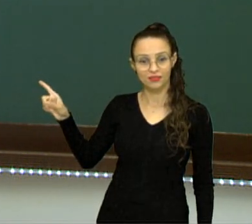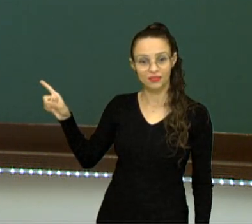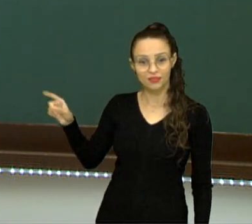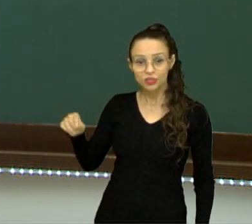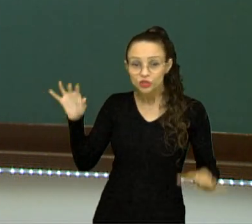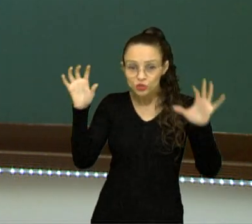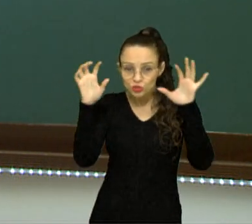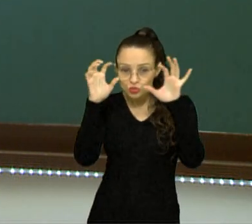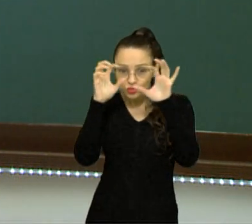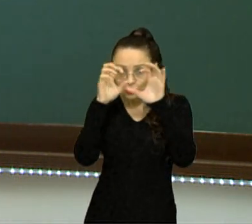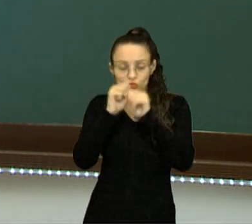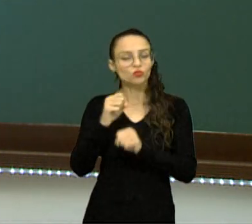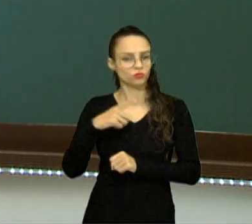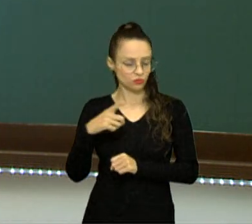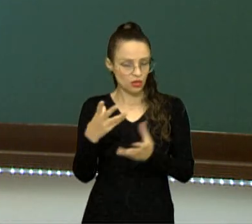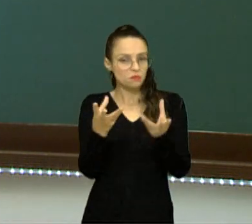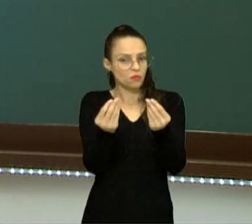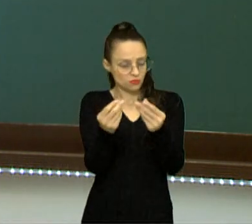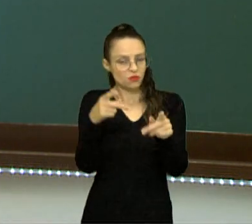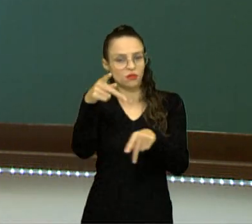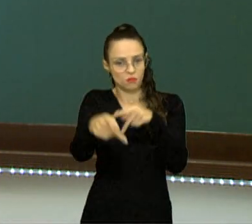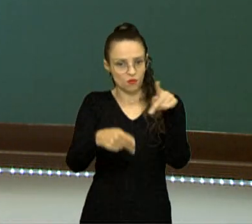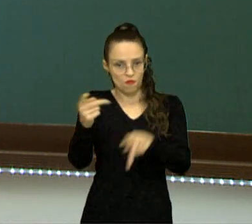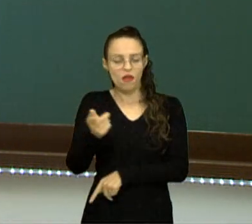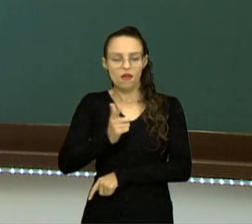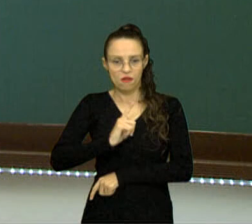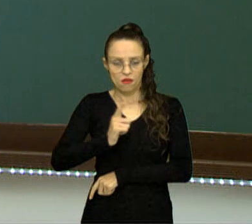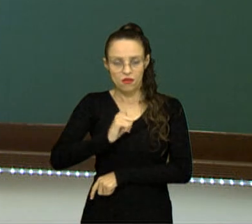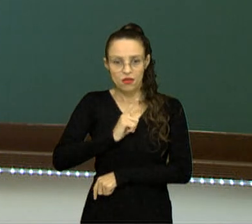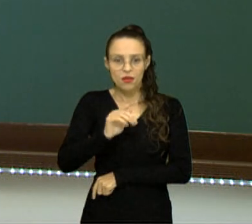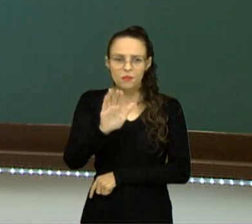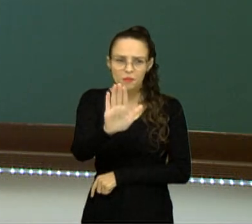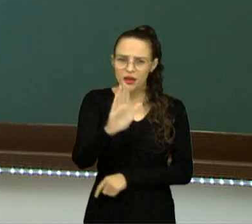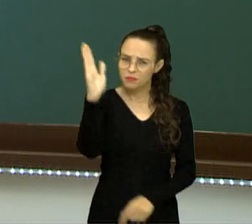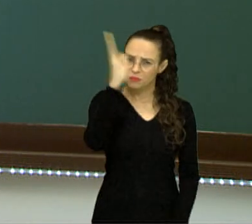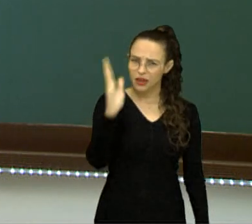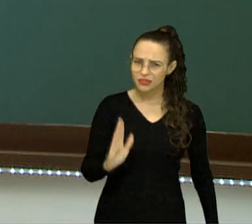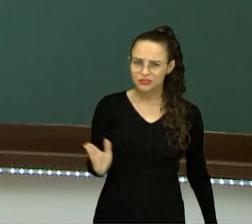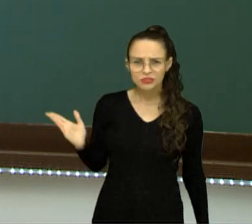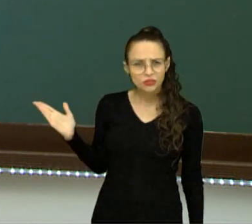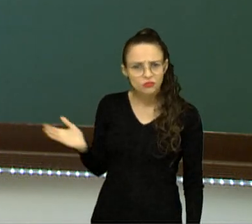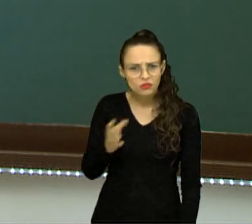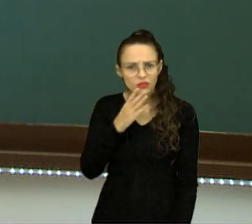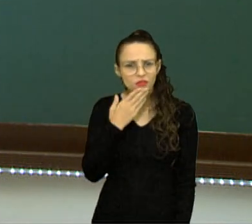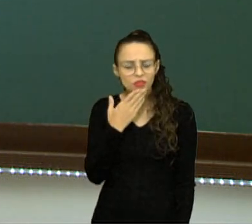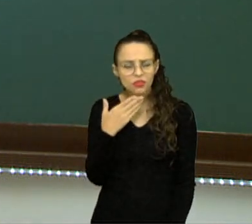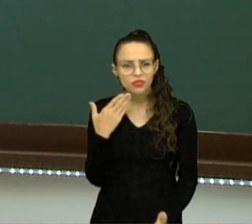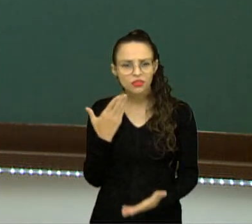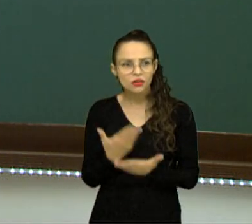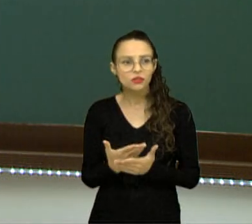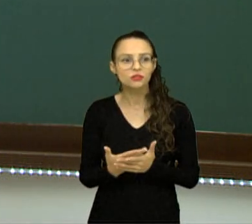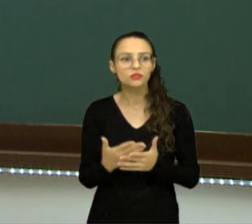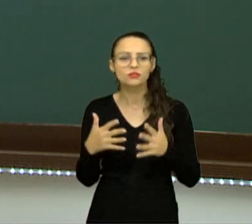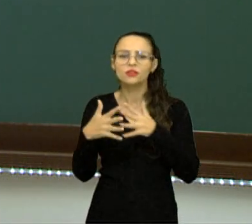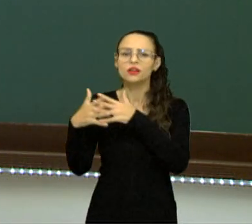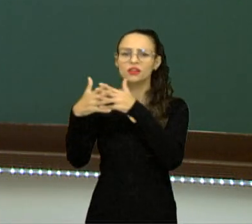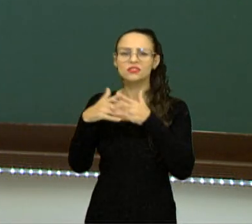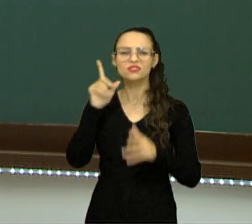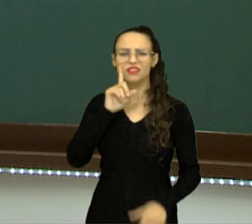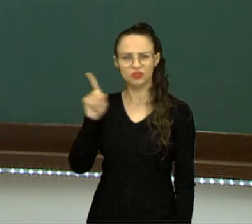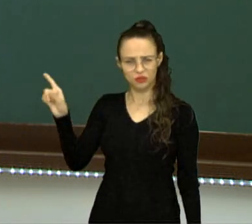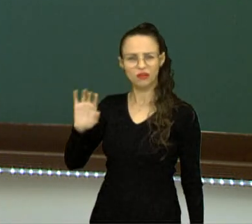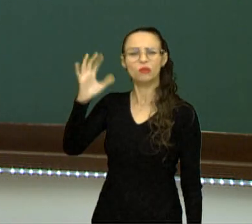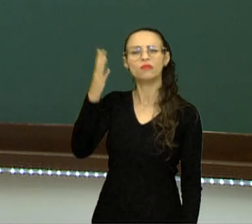bem escurinho. Então tem uma população grande, né? Mas a do Brasil é impressionante. A dos Estados Unidos. O que aconteceu